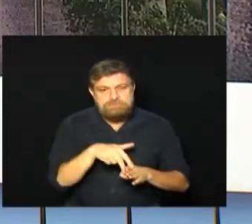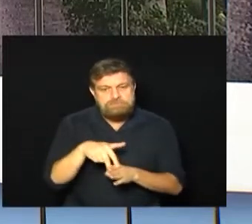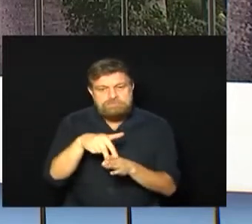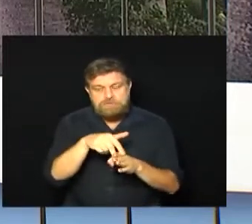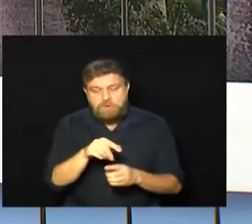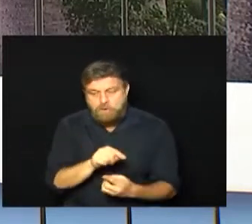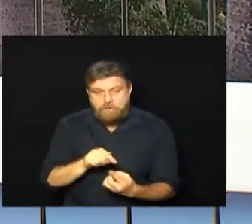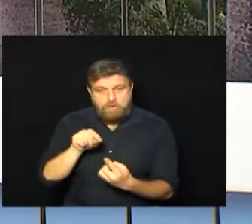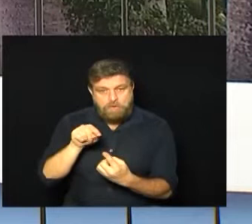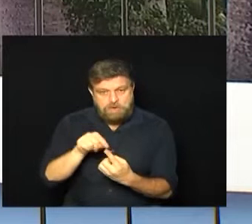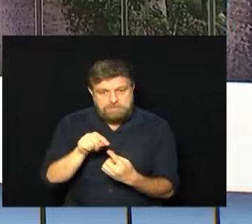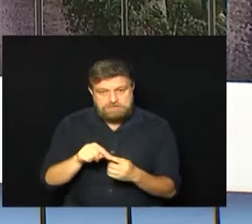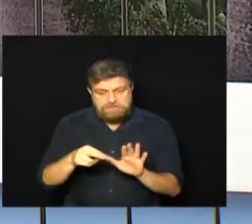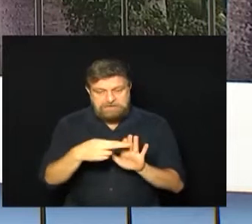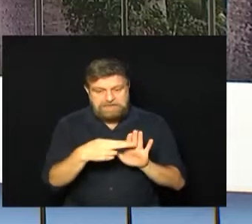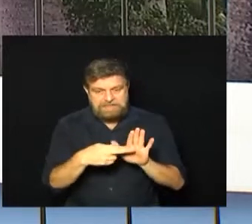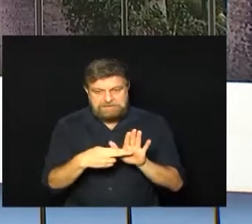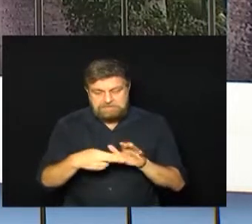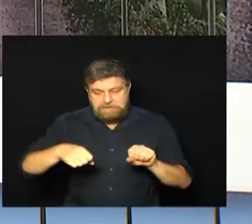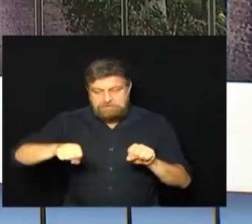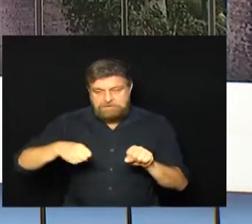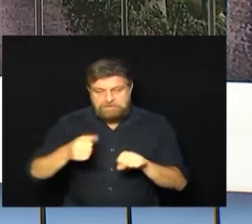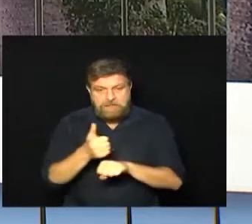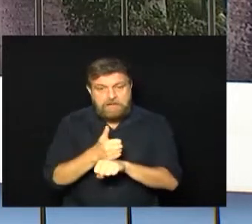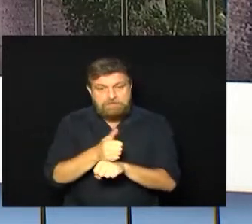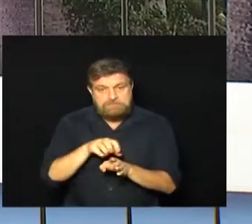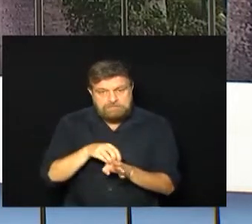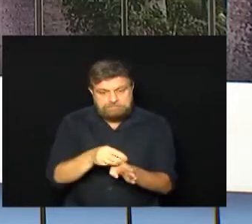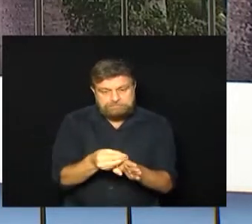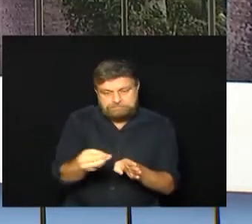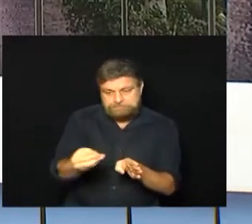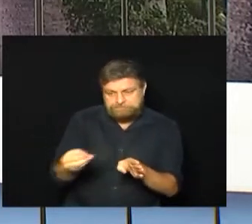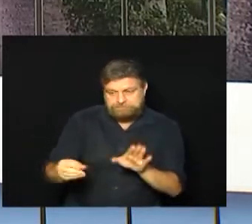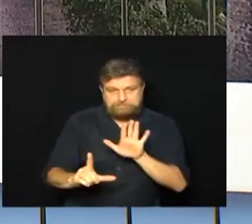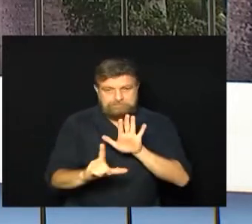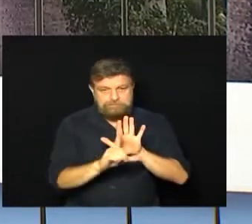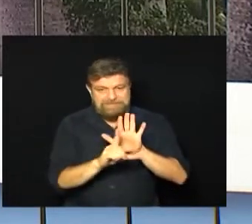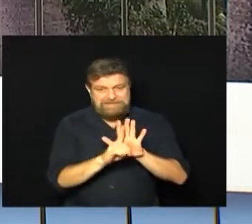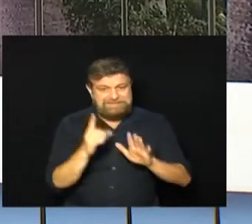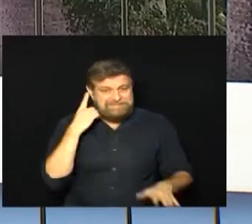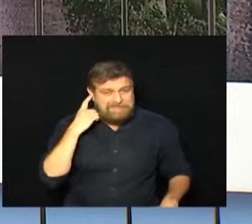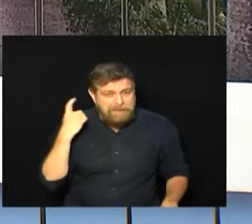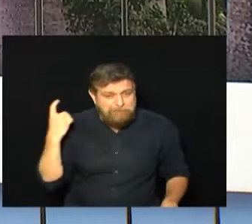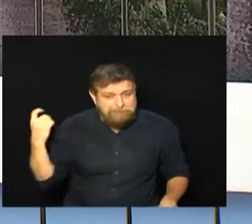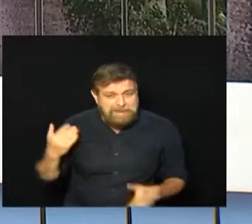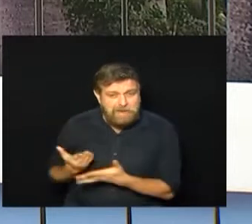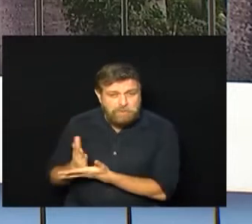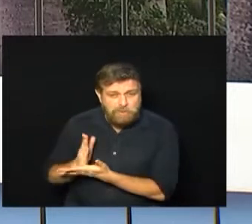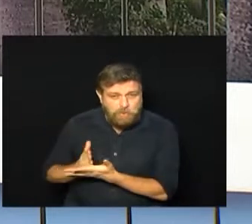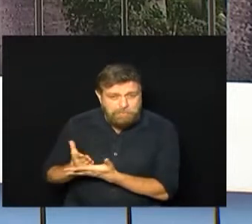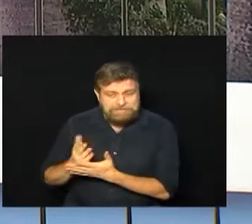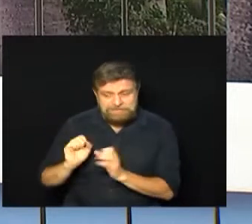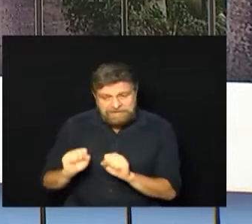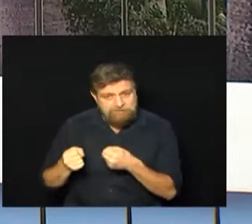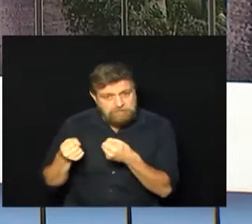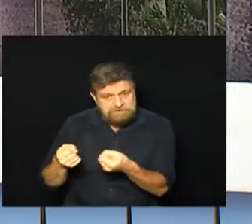regulamentar a atividade de motofrete e reforçar também a execução da lei de poluição sonora. Para fazer esse